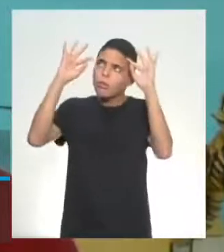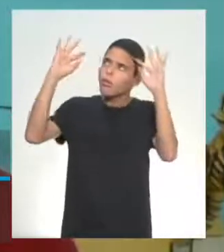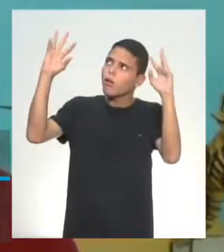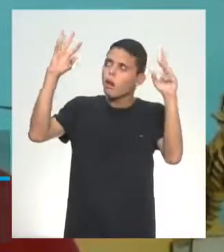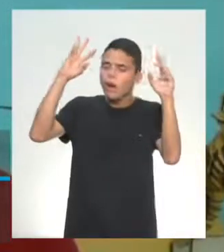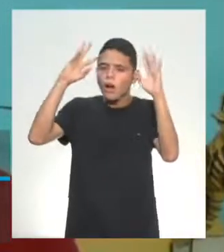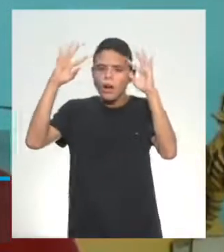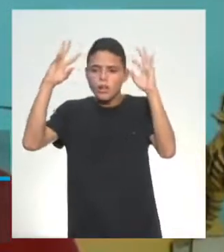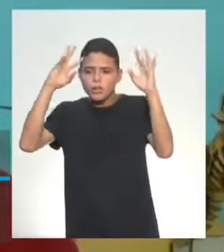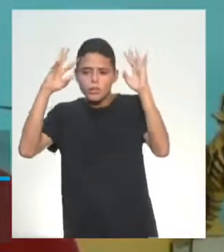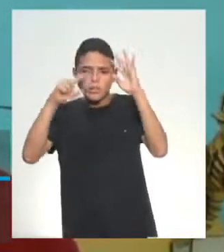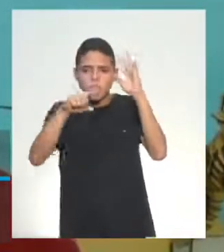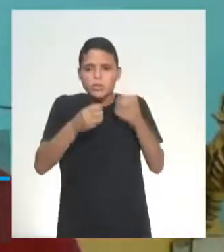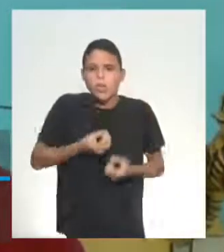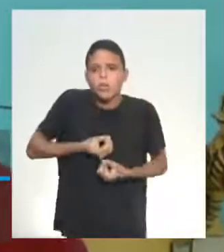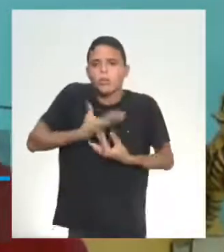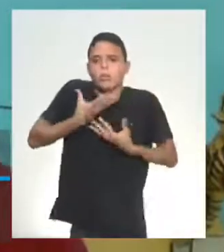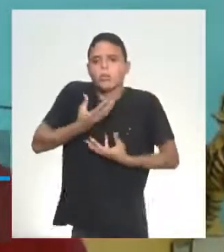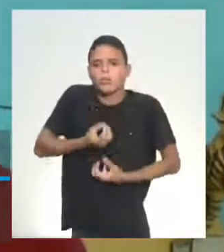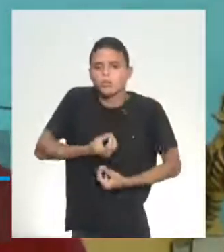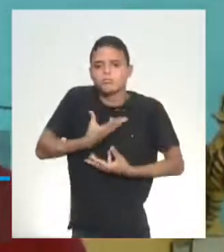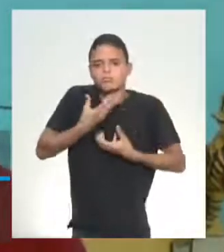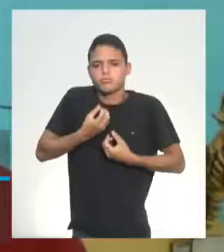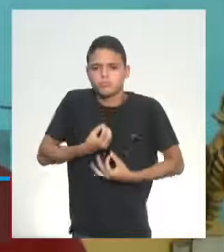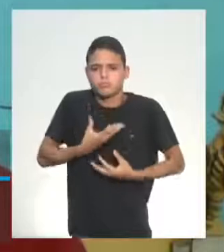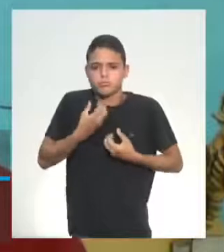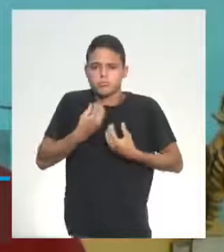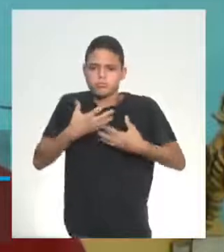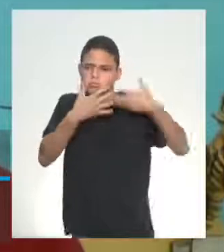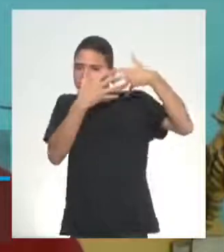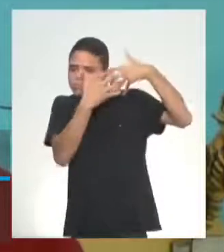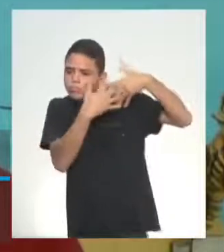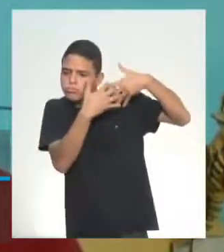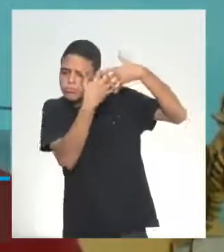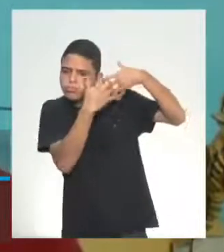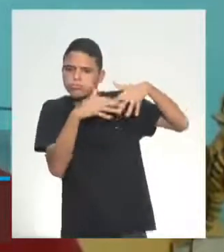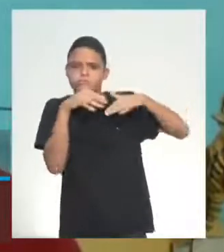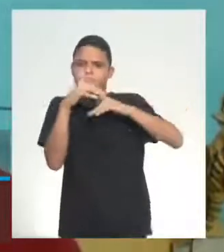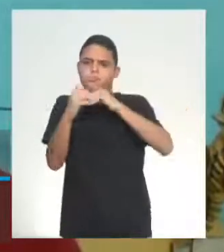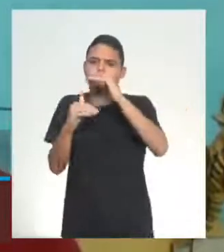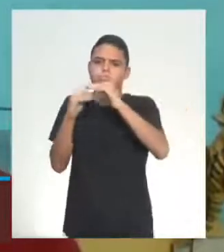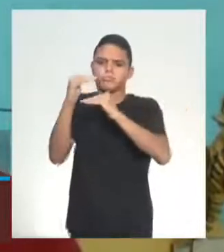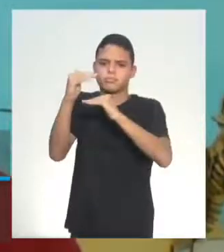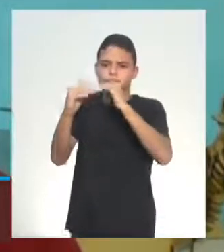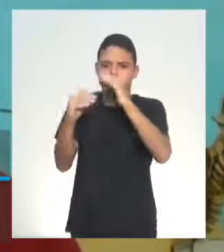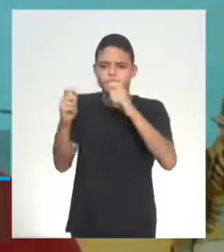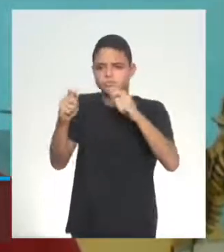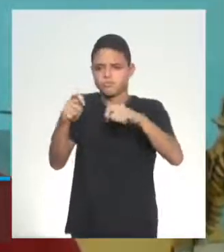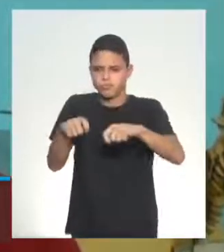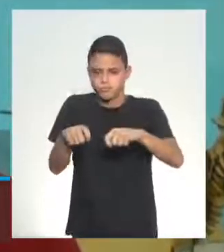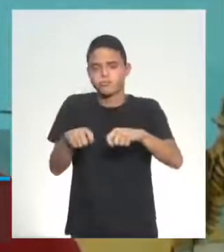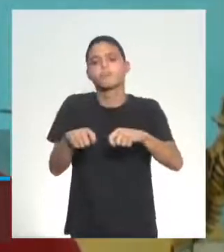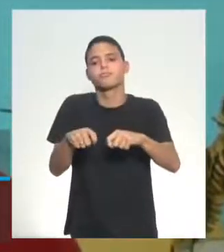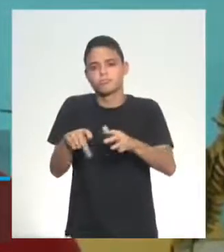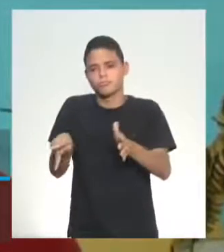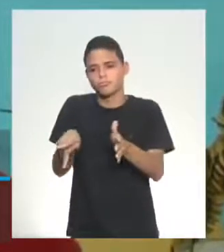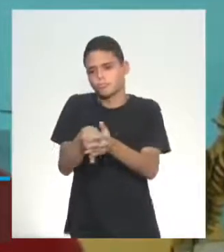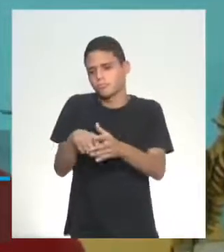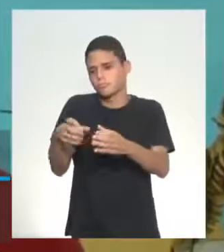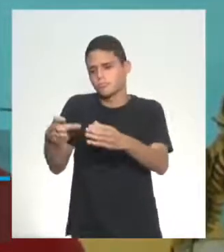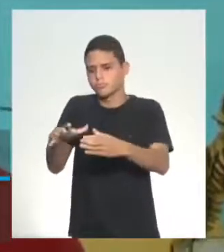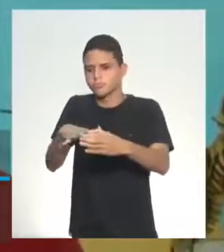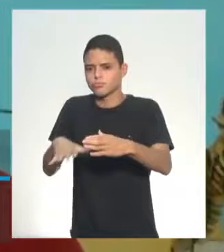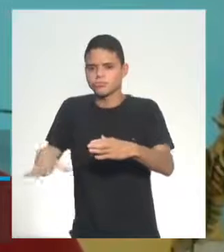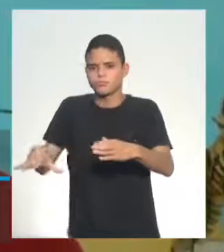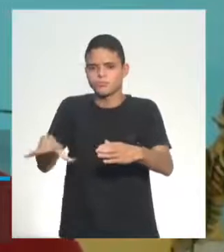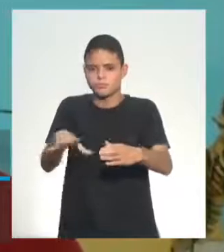a criatividade, o raciocínio e desenvolver atividades que são plugadas ou desplugadas de uma maneira sempre muito lúdica